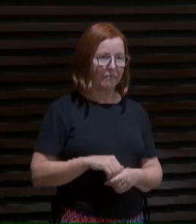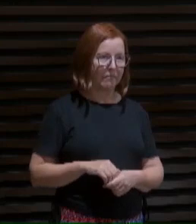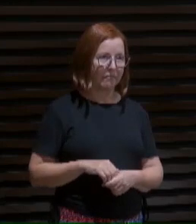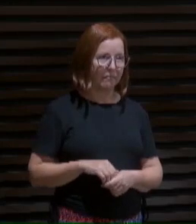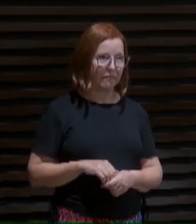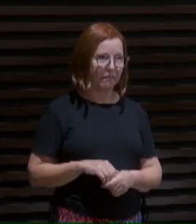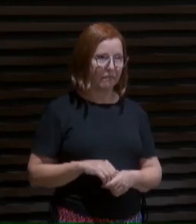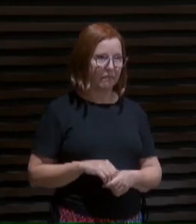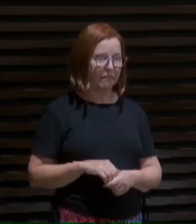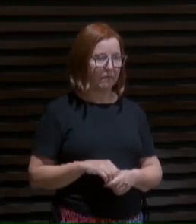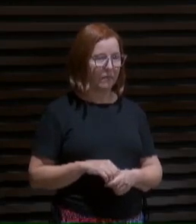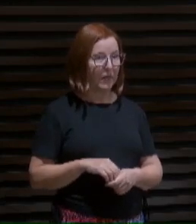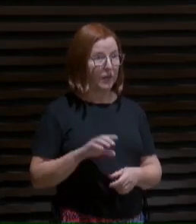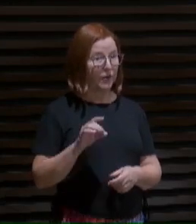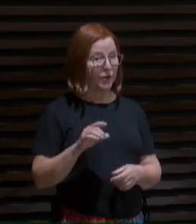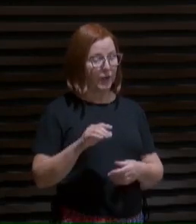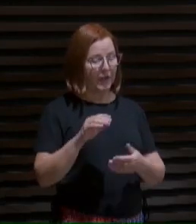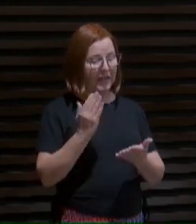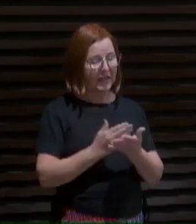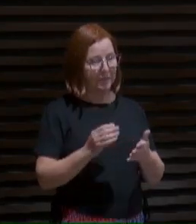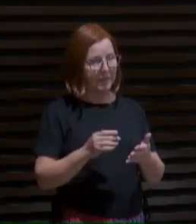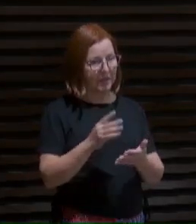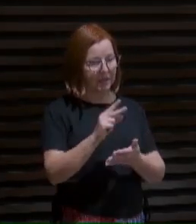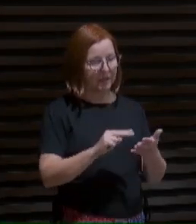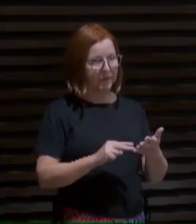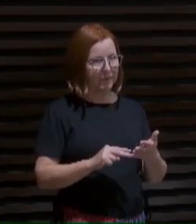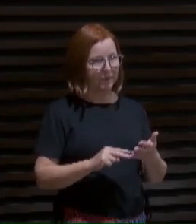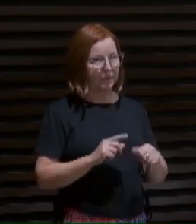Mas, meus irmãos, eu só vou terminar a leitura. Pois os homens serão